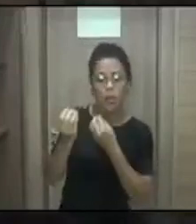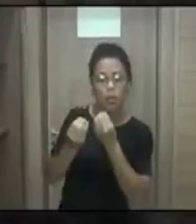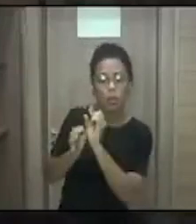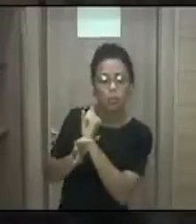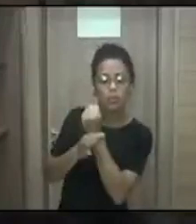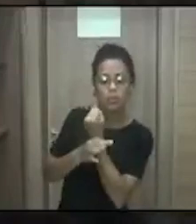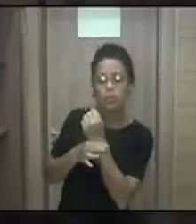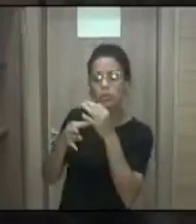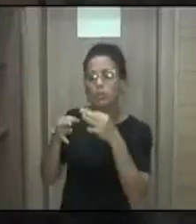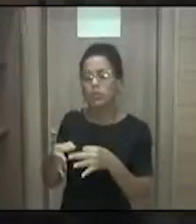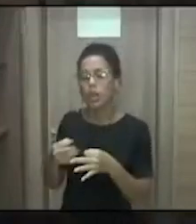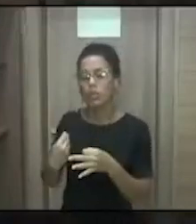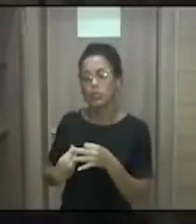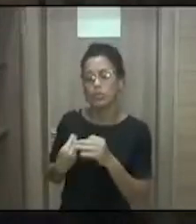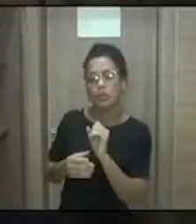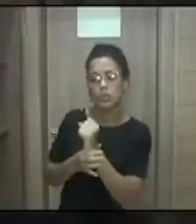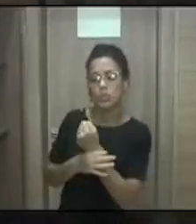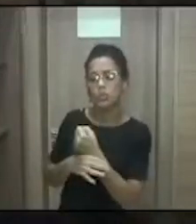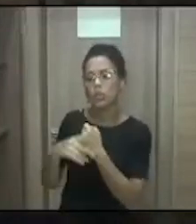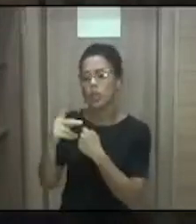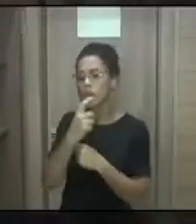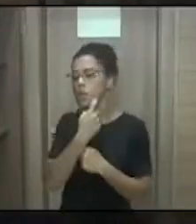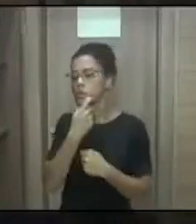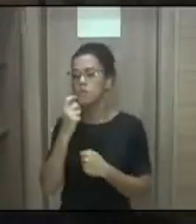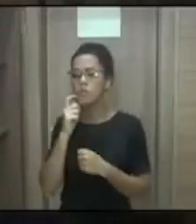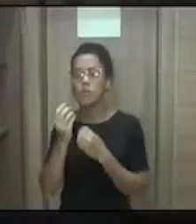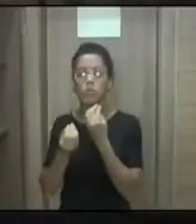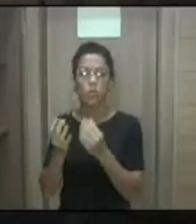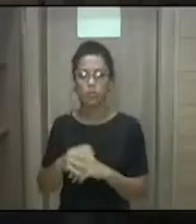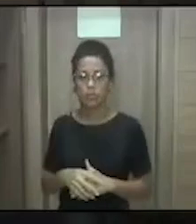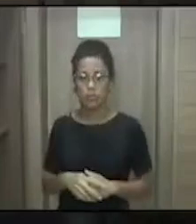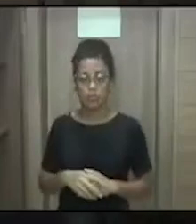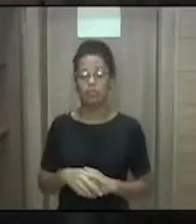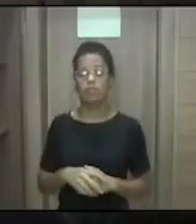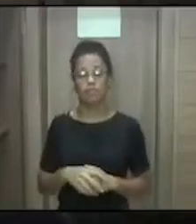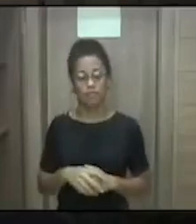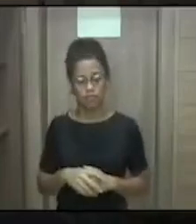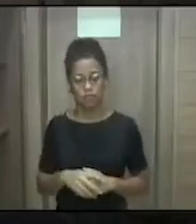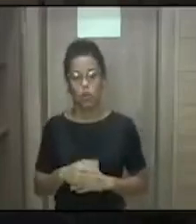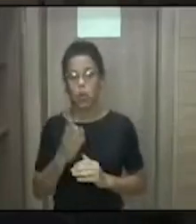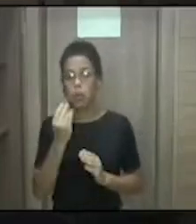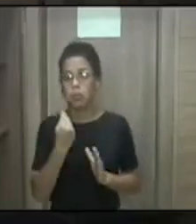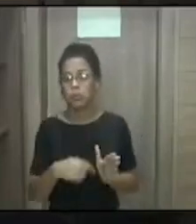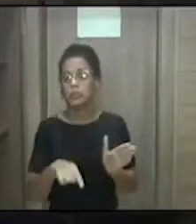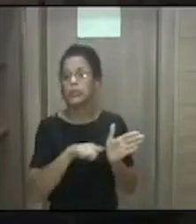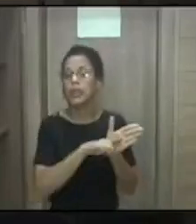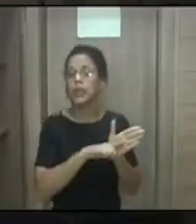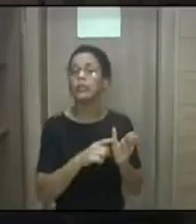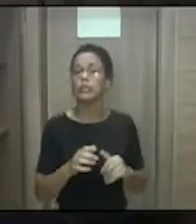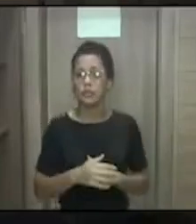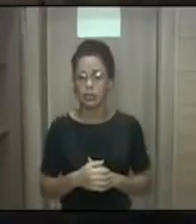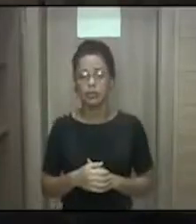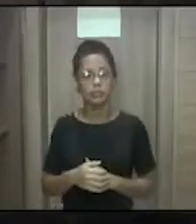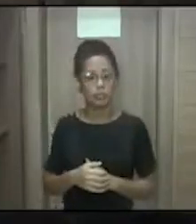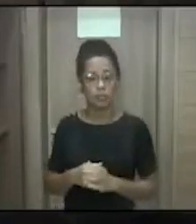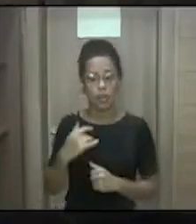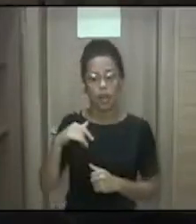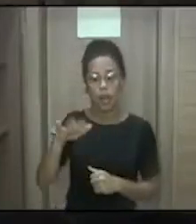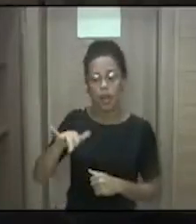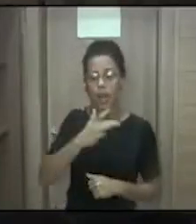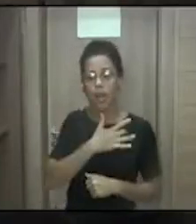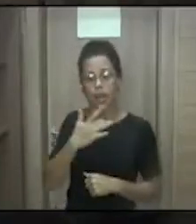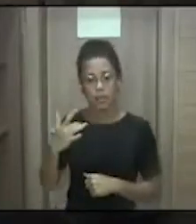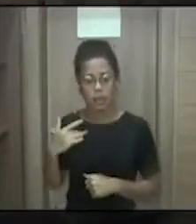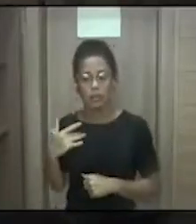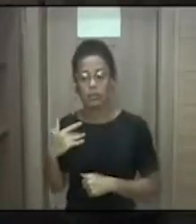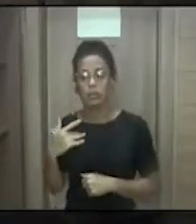dos consultórios. Ele teve várias negativas. Então, o acesso ao setor privado, considerando que a saúde é